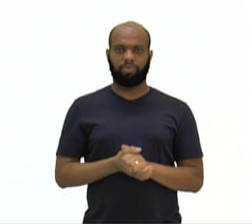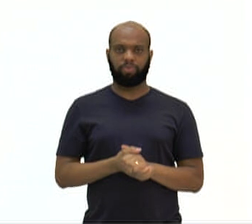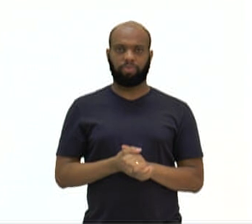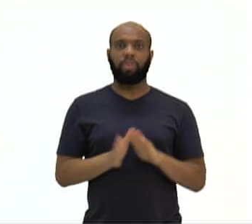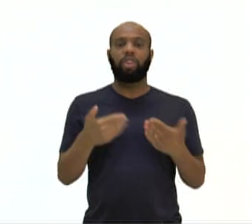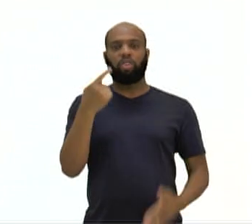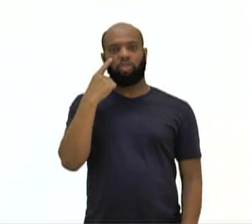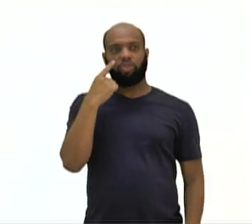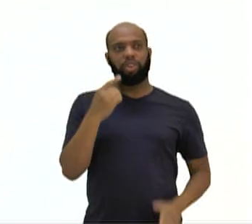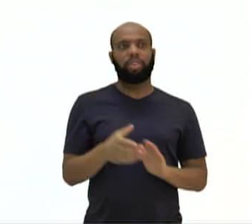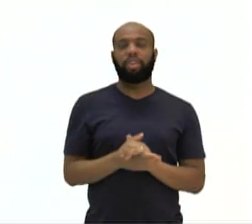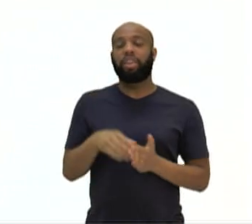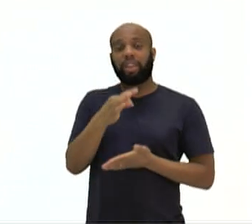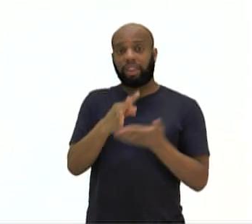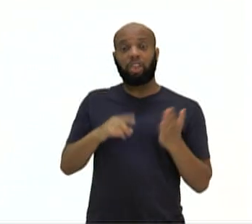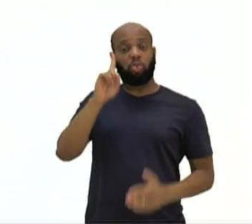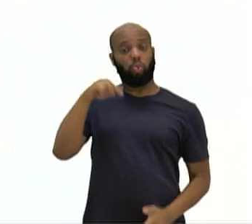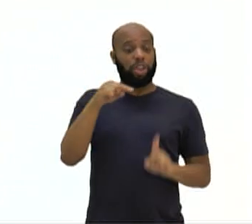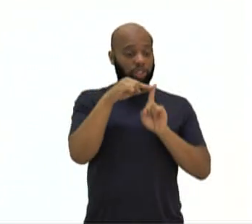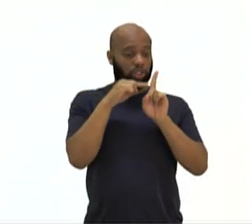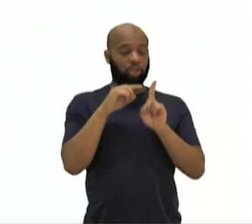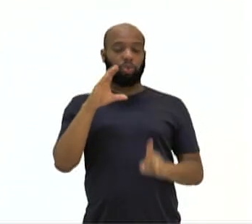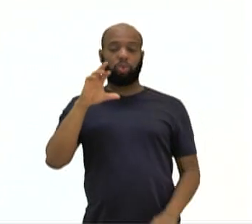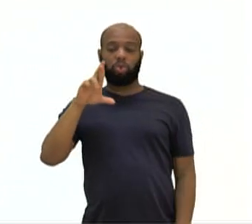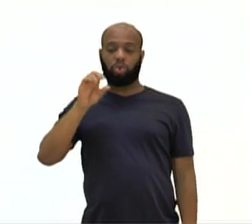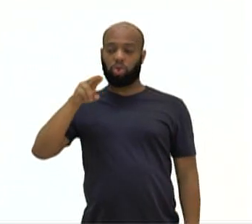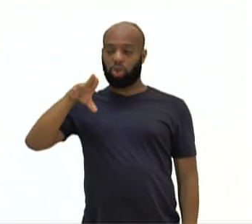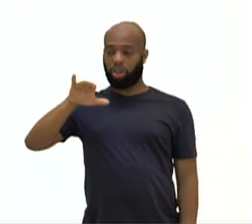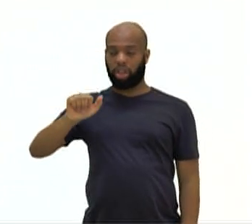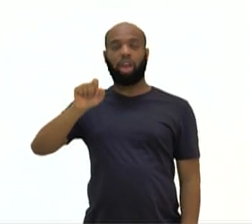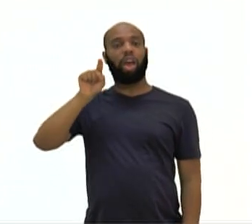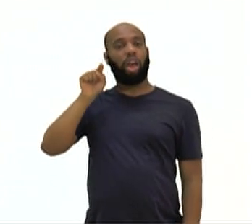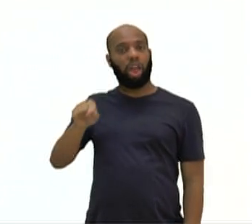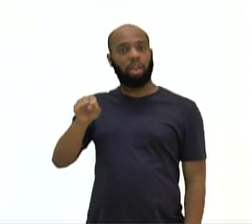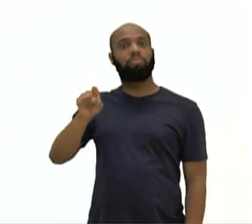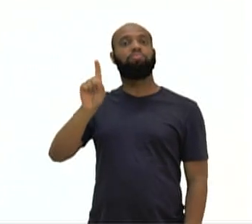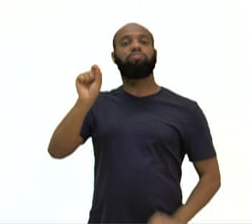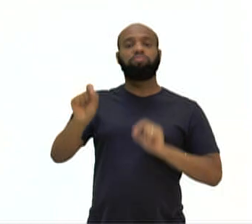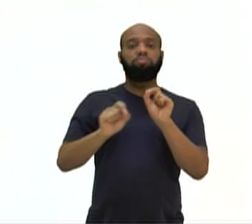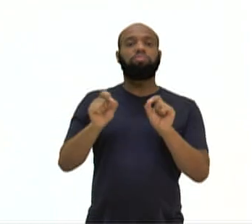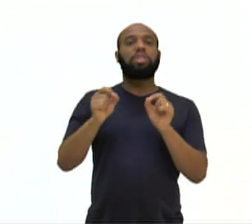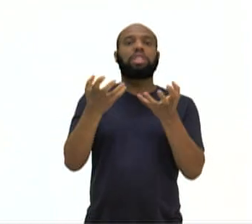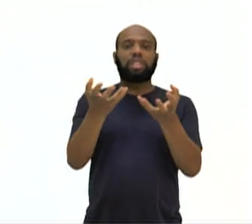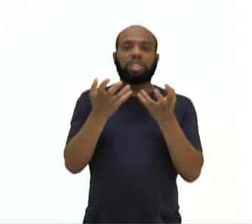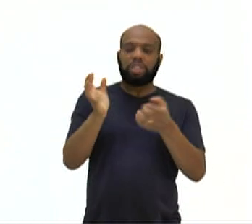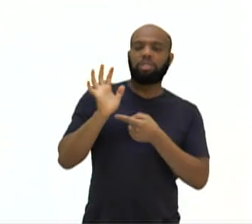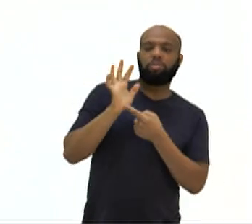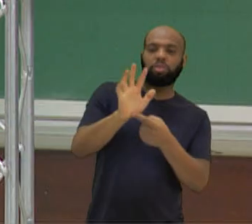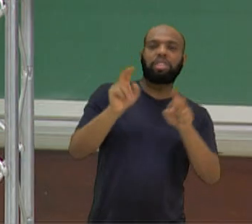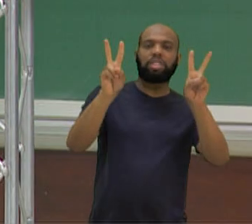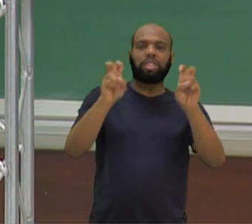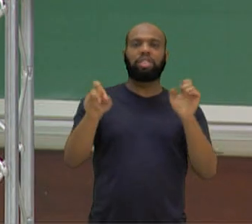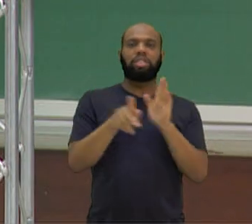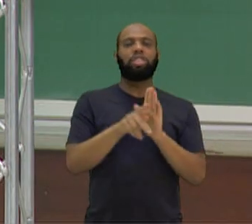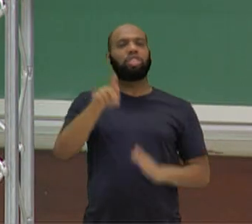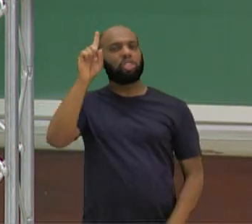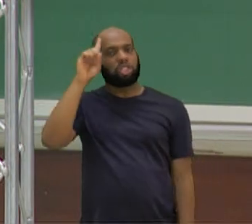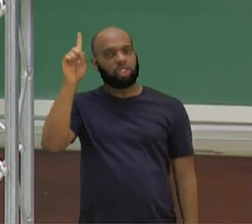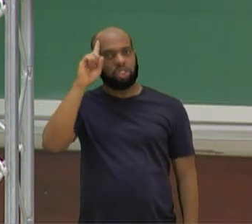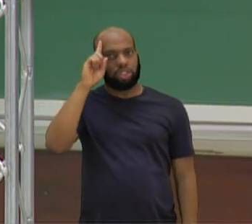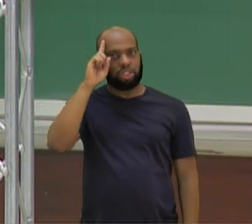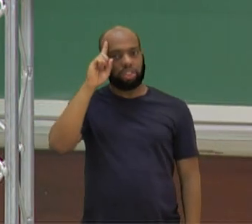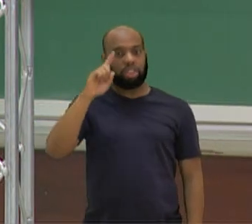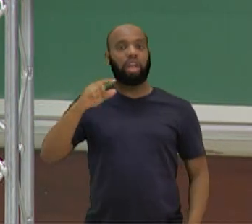Então, vejam, esse texto é uma crônica, e a crônica é um texto que busca abordar um assunto do cotidiano exposto em